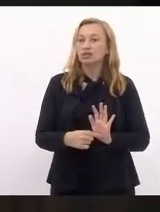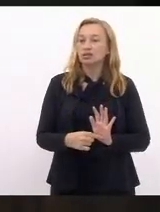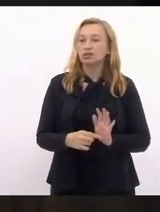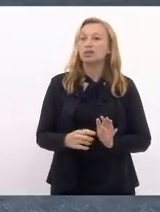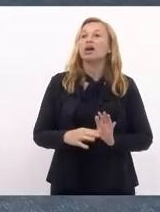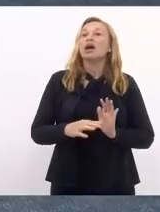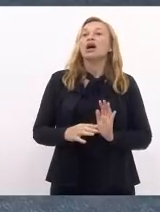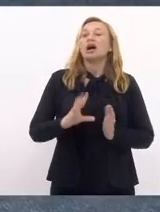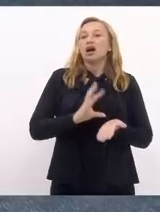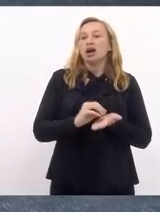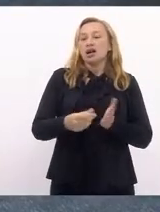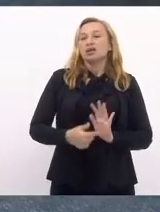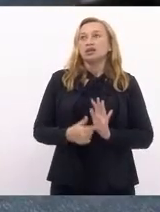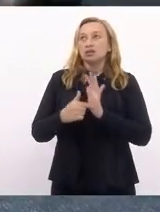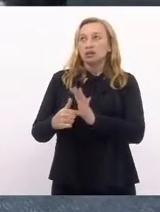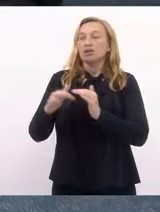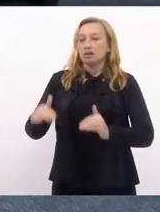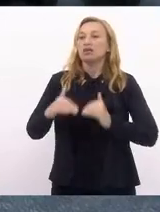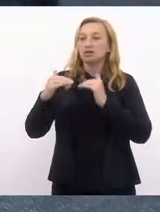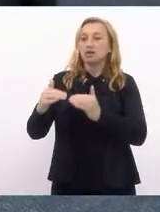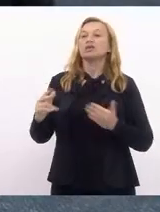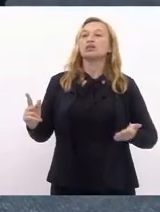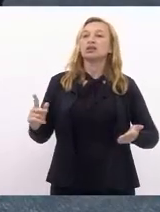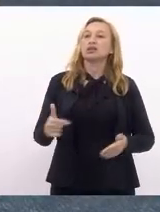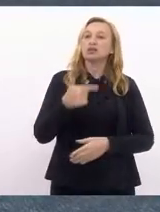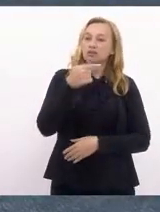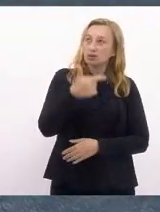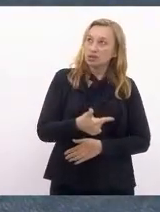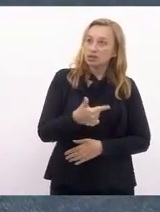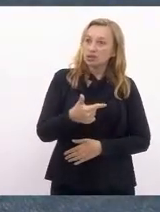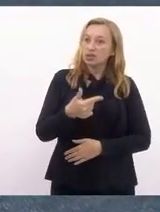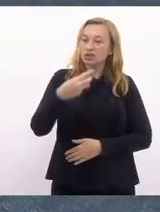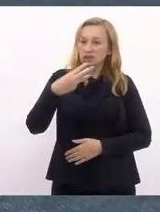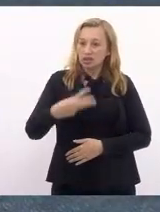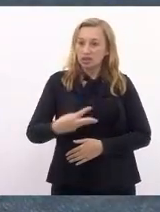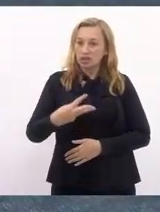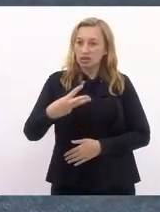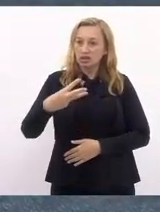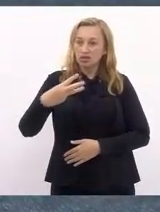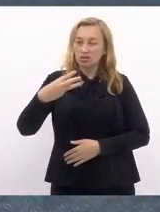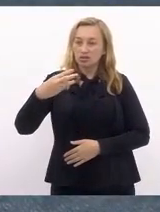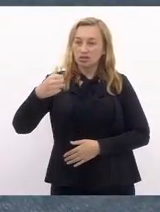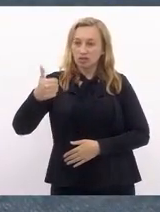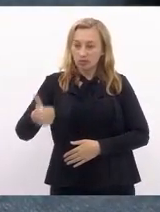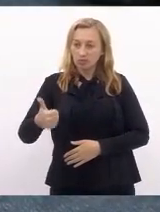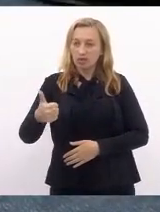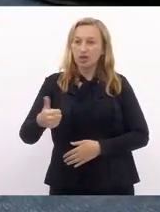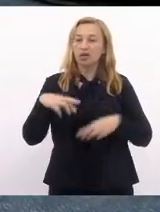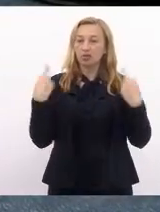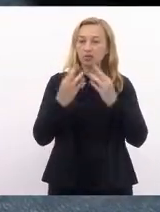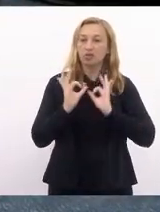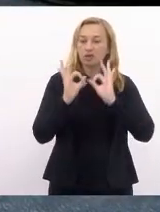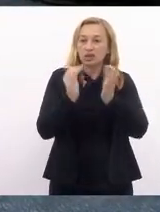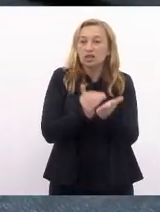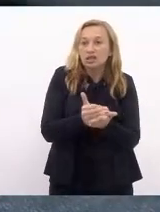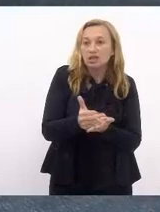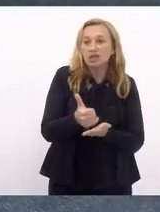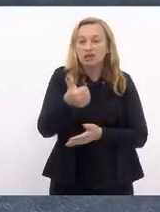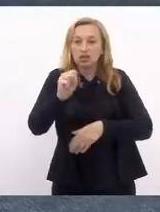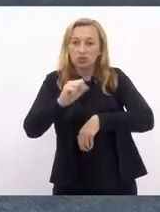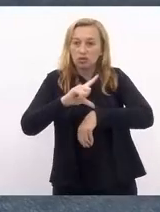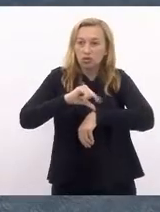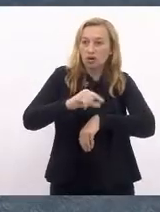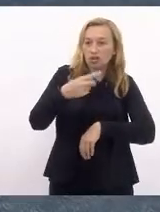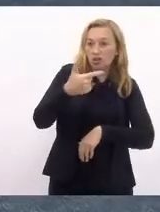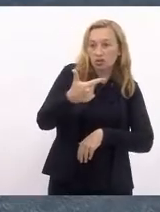anterior até reflete com exatidão o ocorrido na 231ª sessão extraordinária que iniciada as